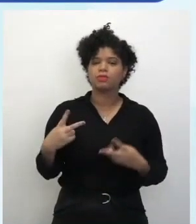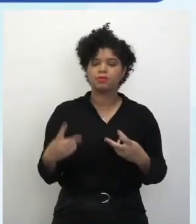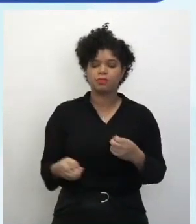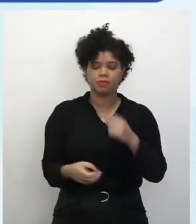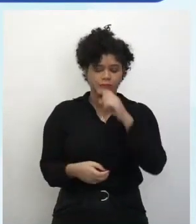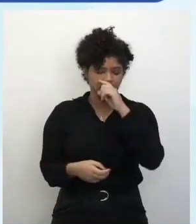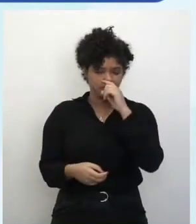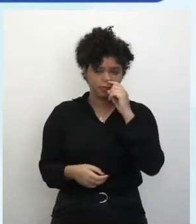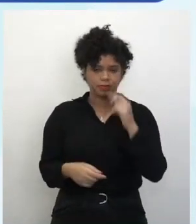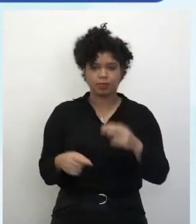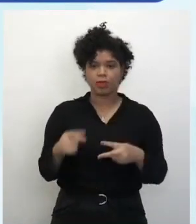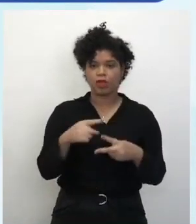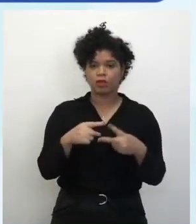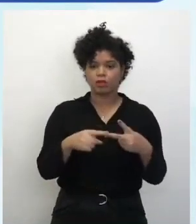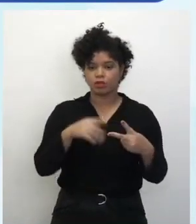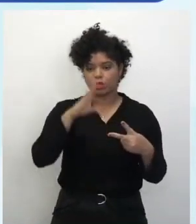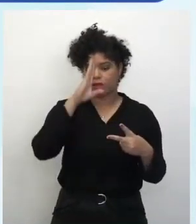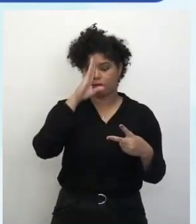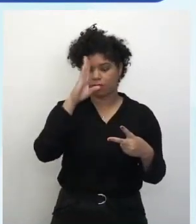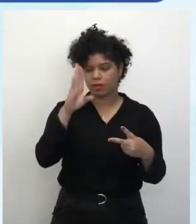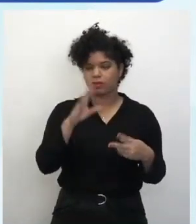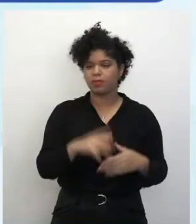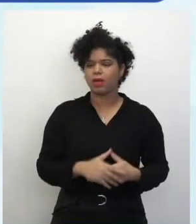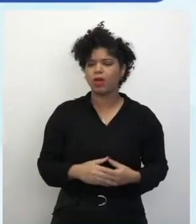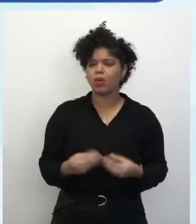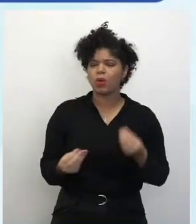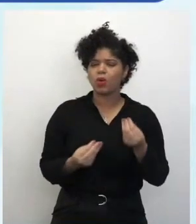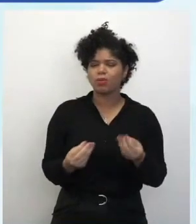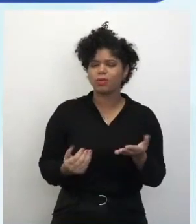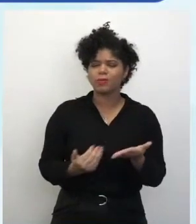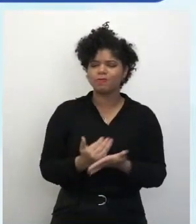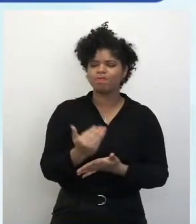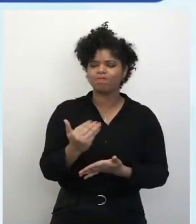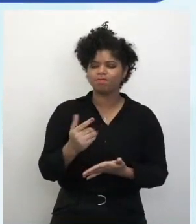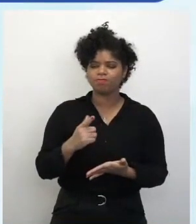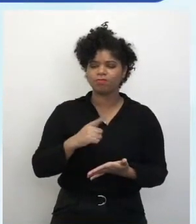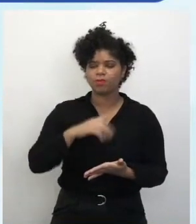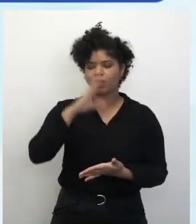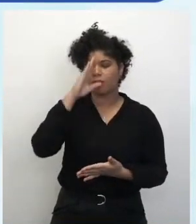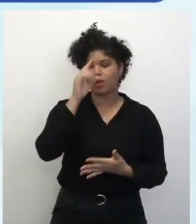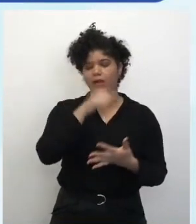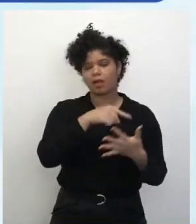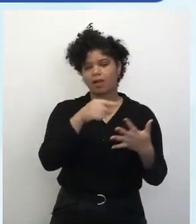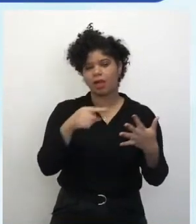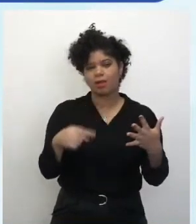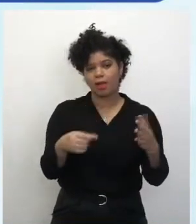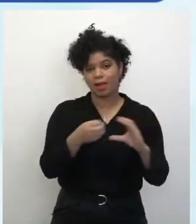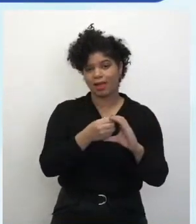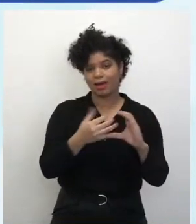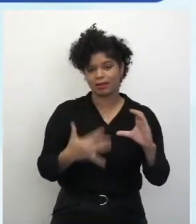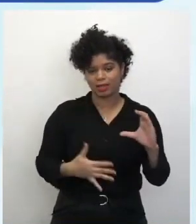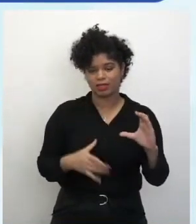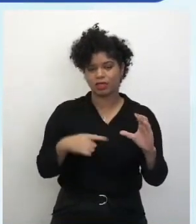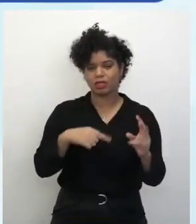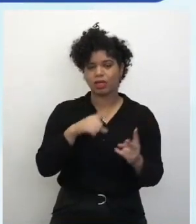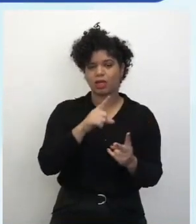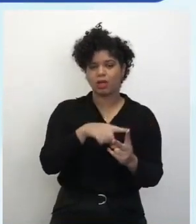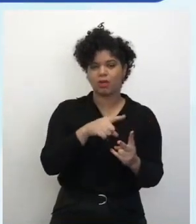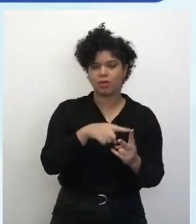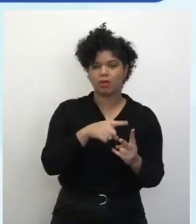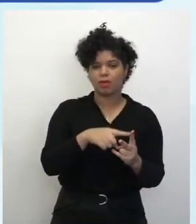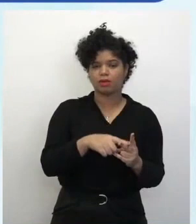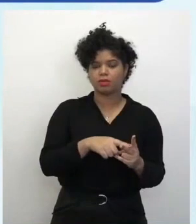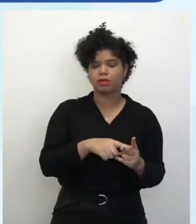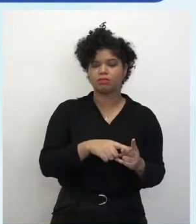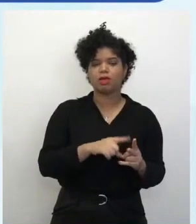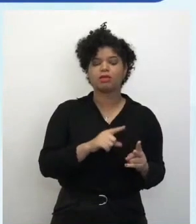frisar os dois principais organismos que vão estabelecer de um lado a censura e de o outro a repressão